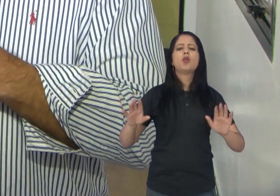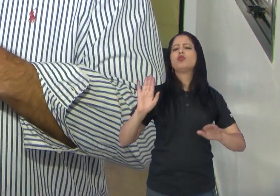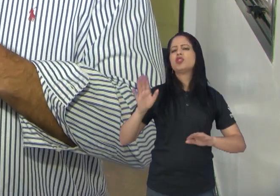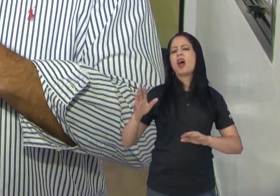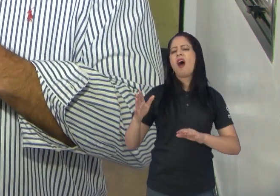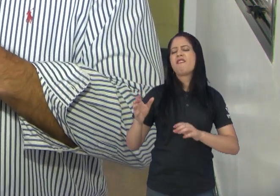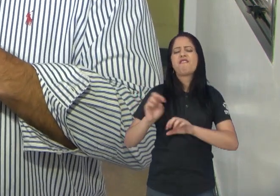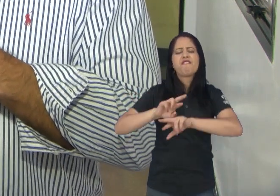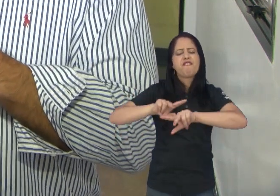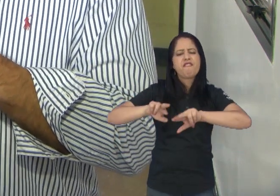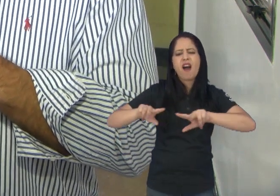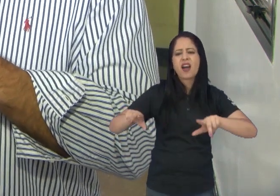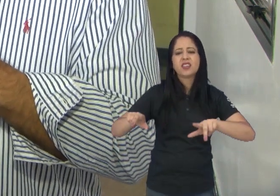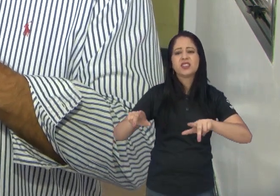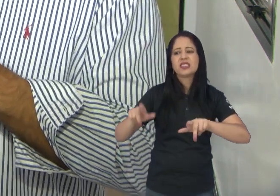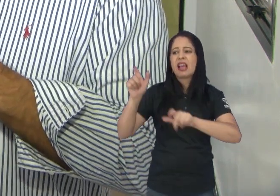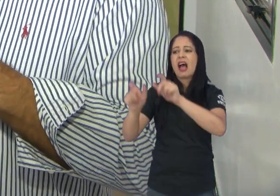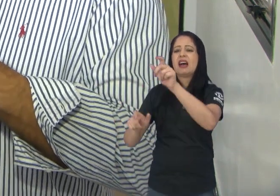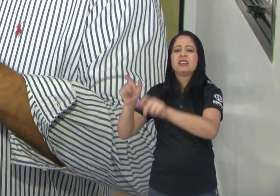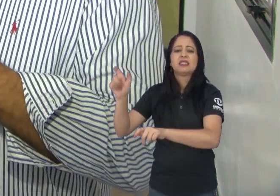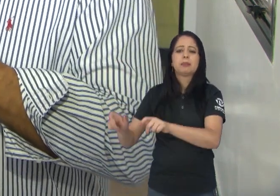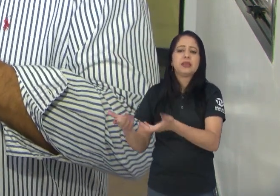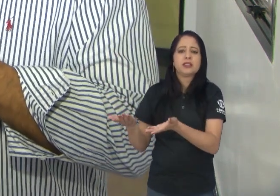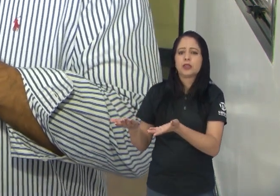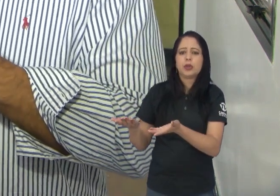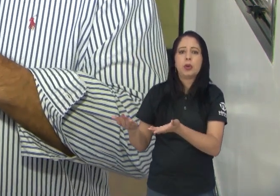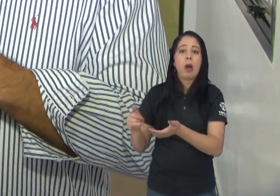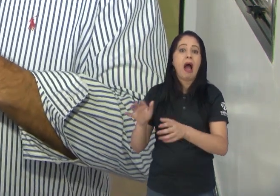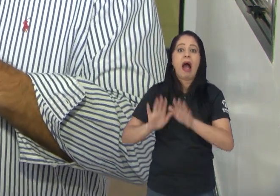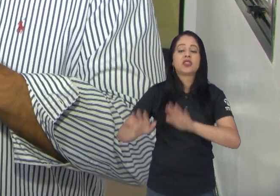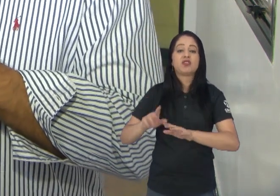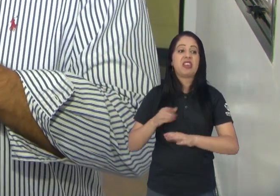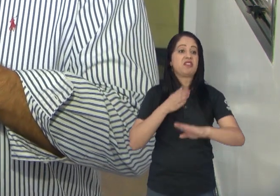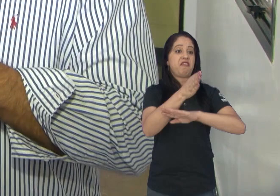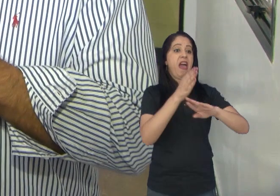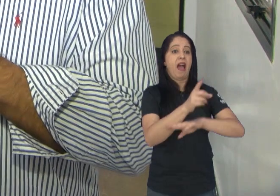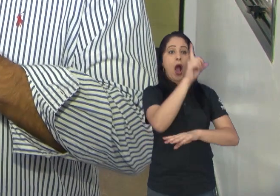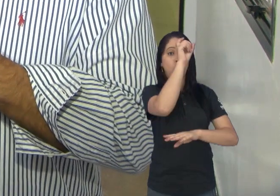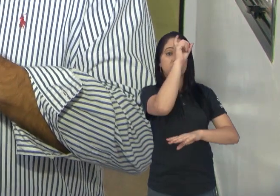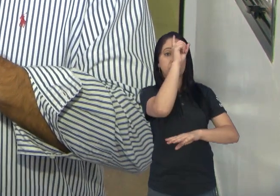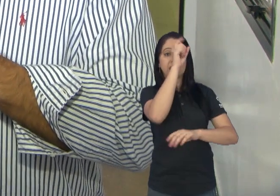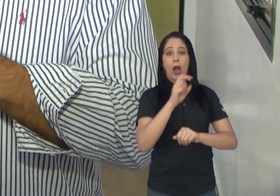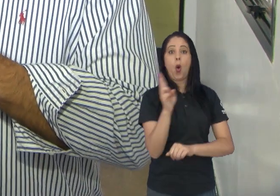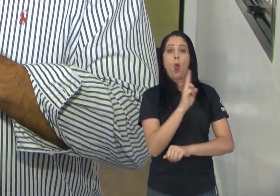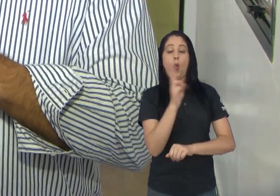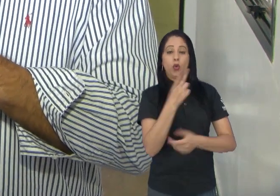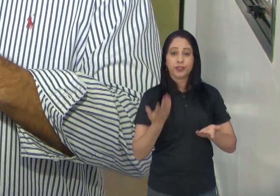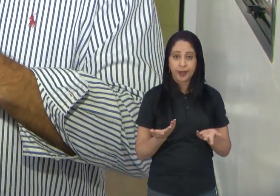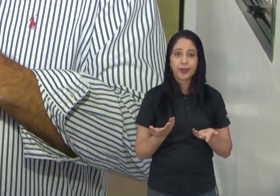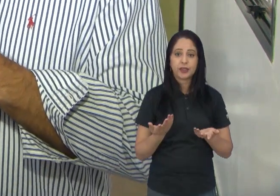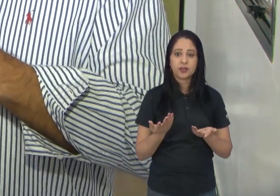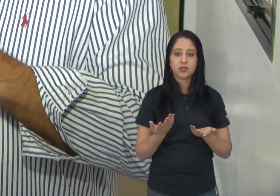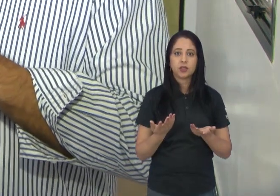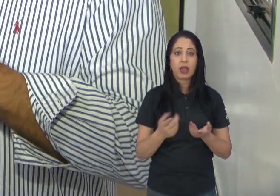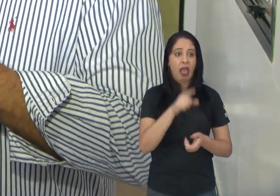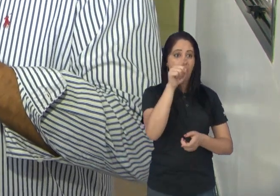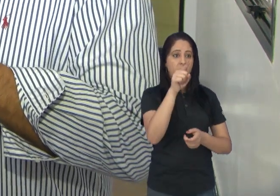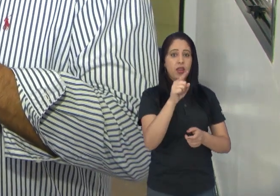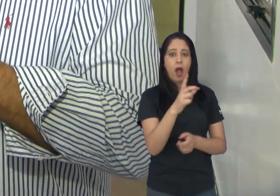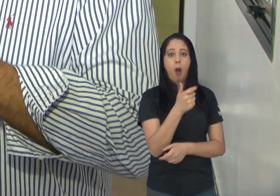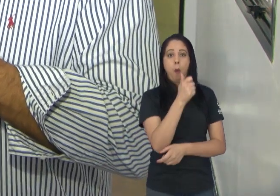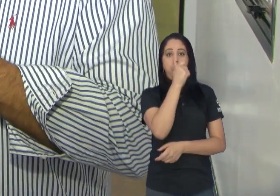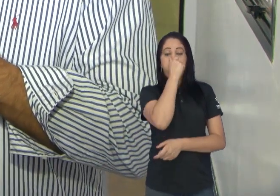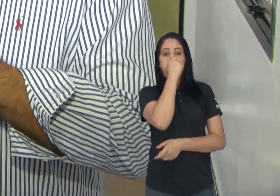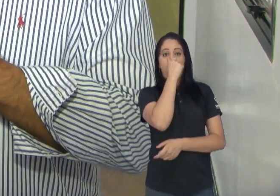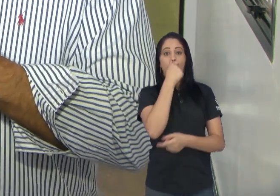vezes, por causa do horário, as pessoas têm que ir num pronto-socorro, num outro hospital, né? E você acaba superlotando